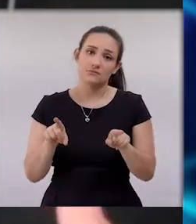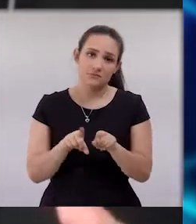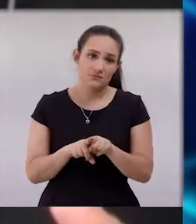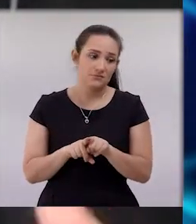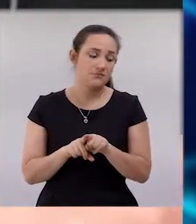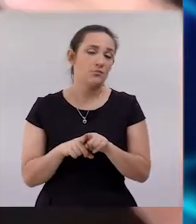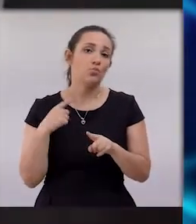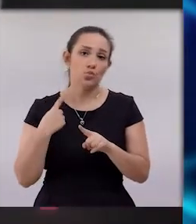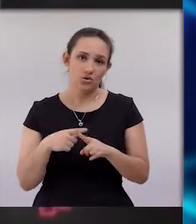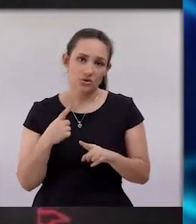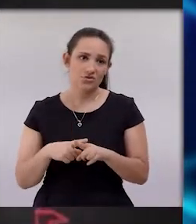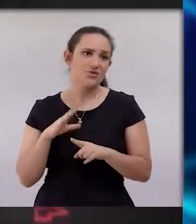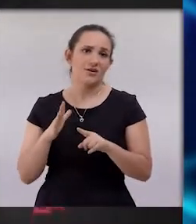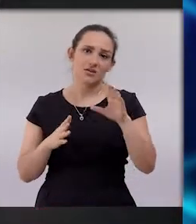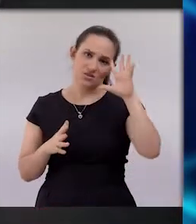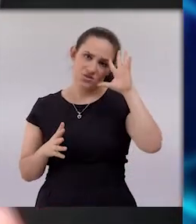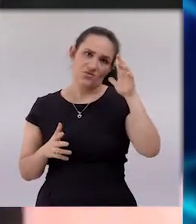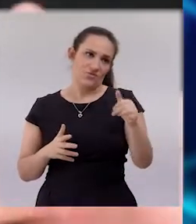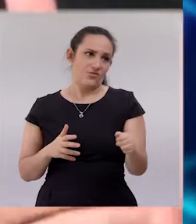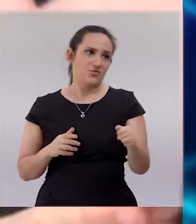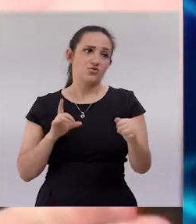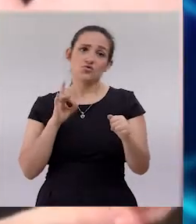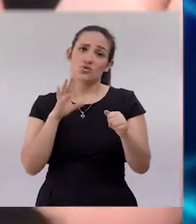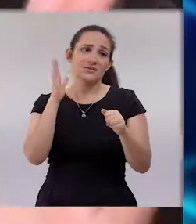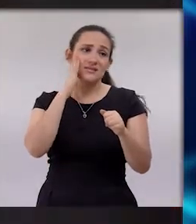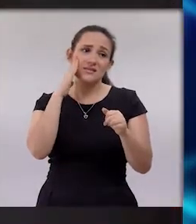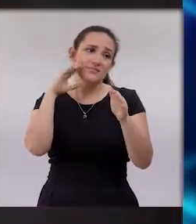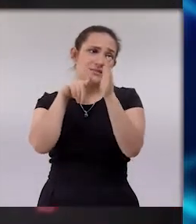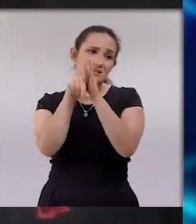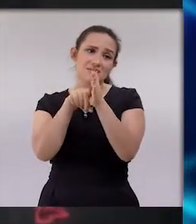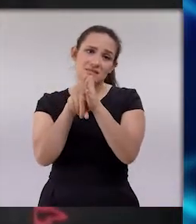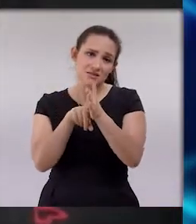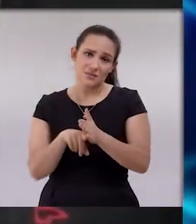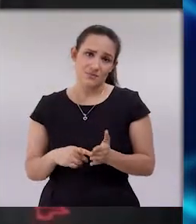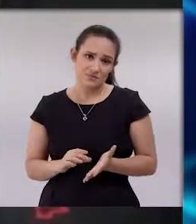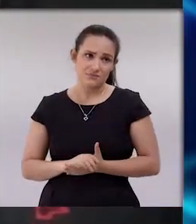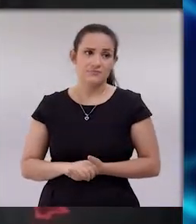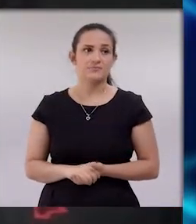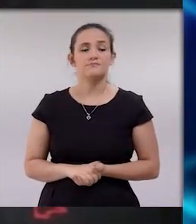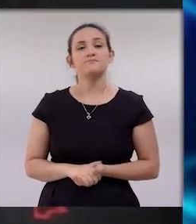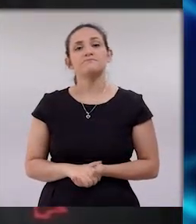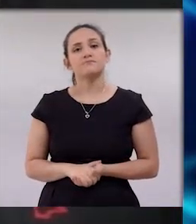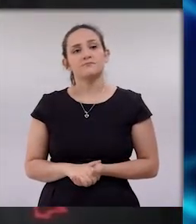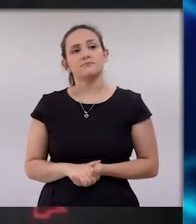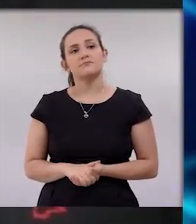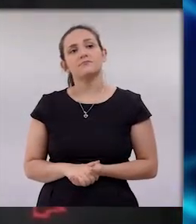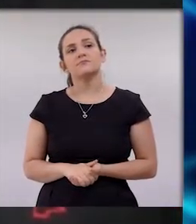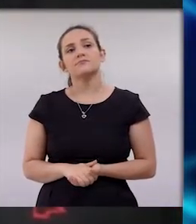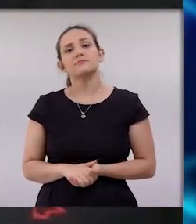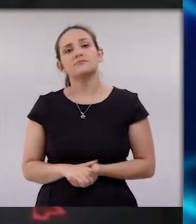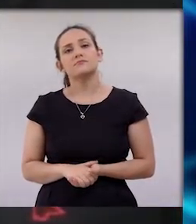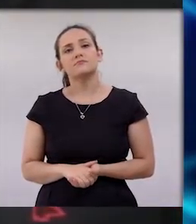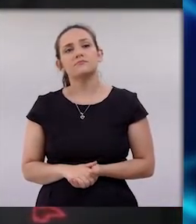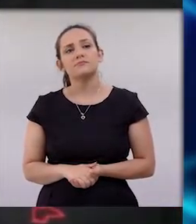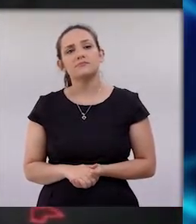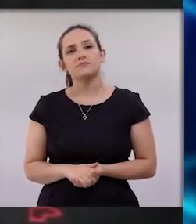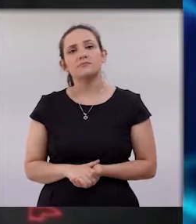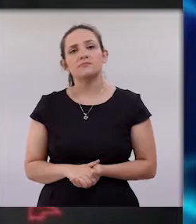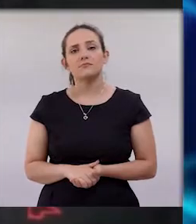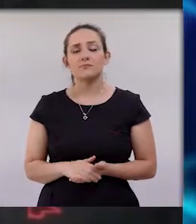das questões já resolvidas com relação aos exames apresentados. E